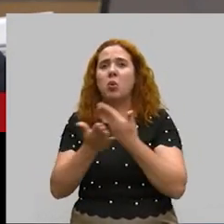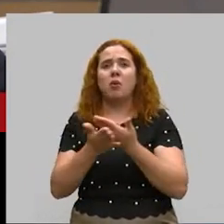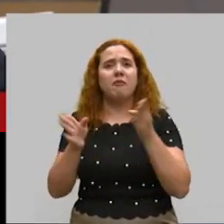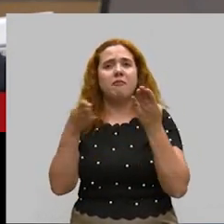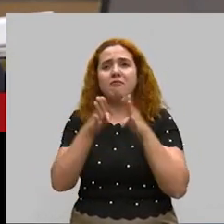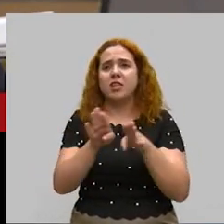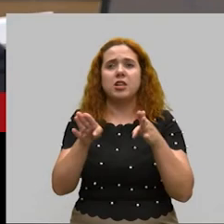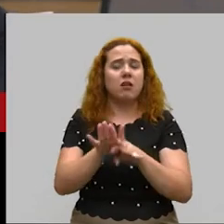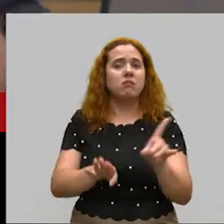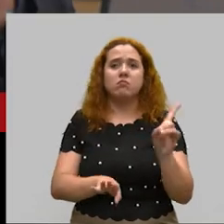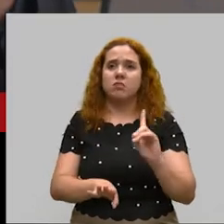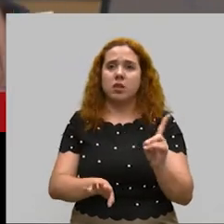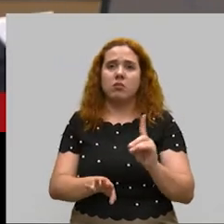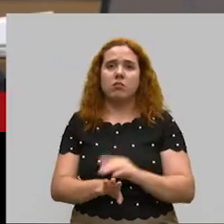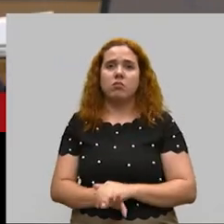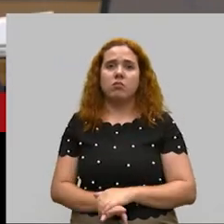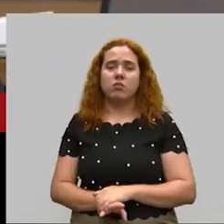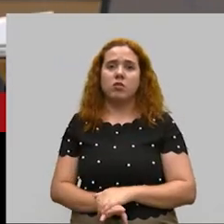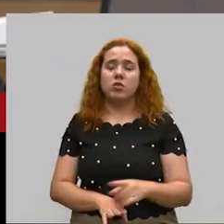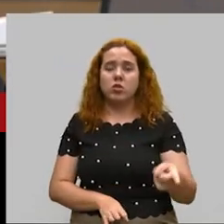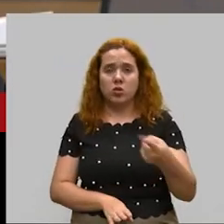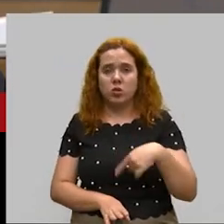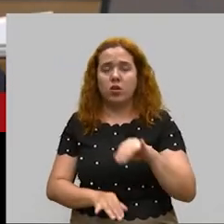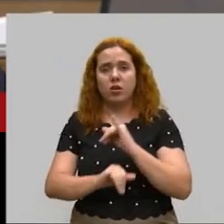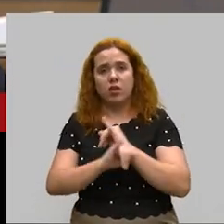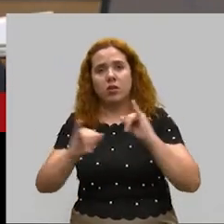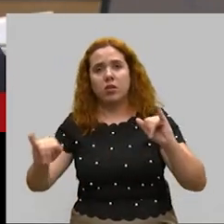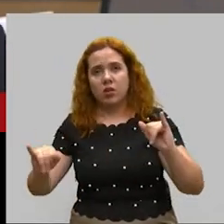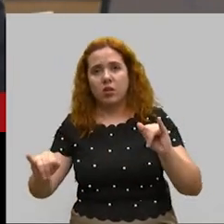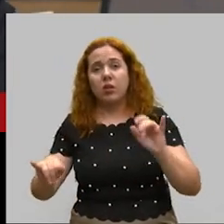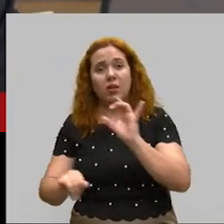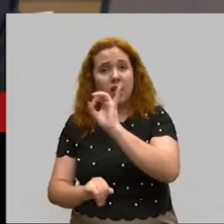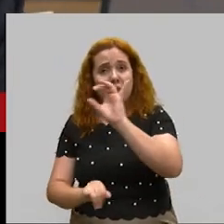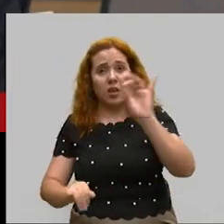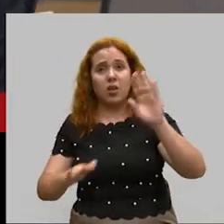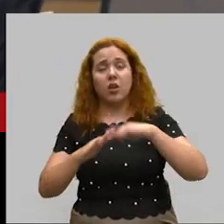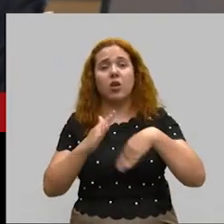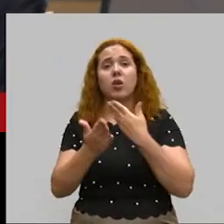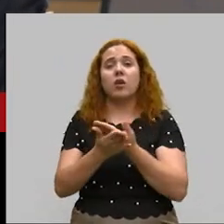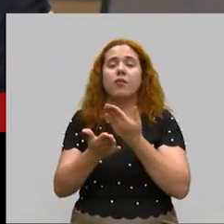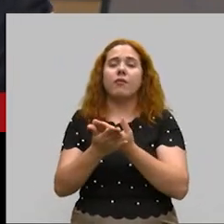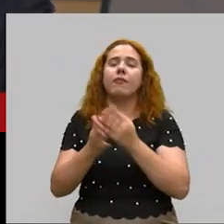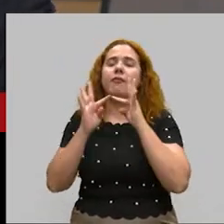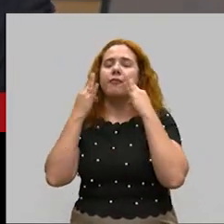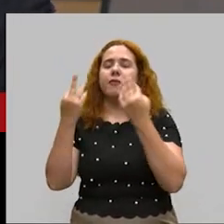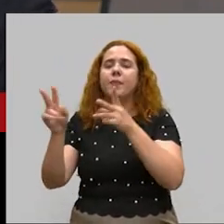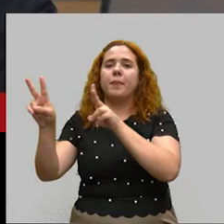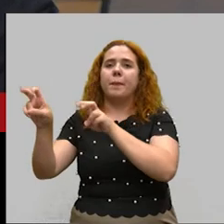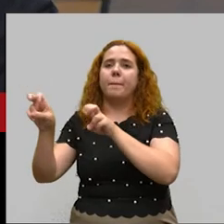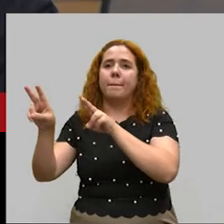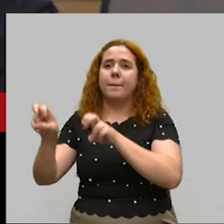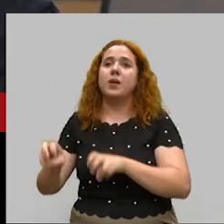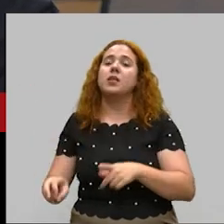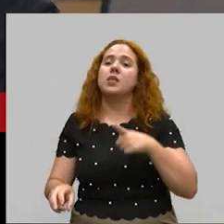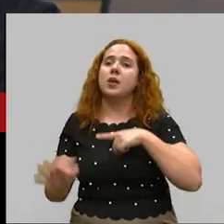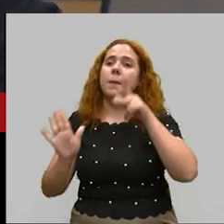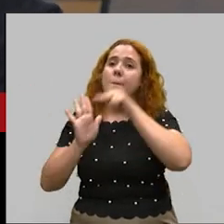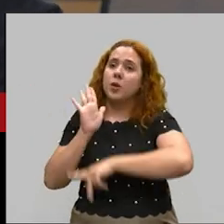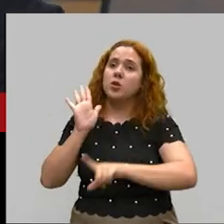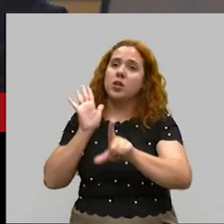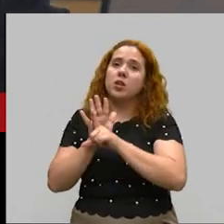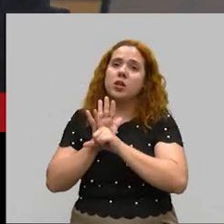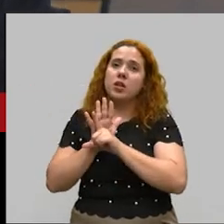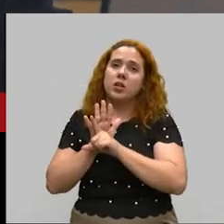feche a gente também aqui comunica a todos que cada escola família agrícola terá o seu projeto de lei